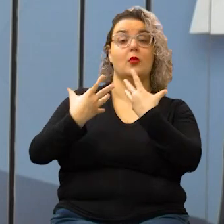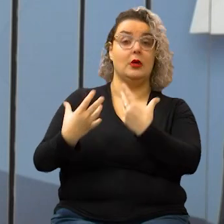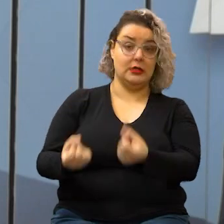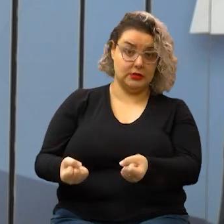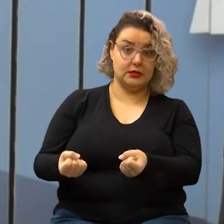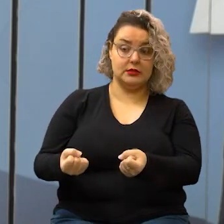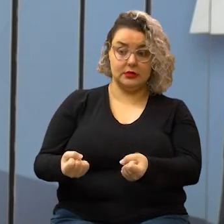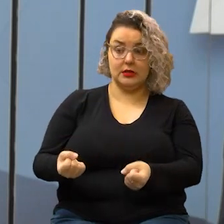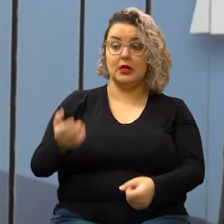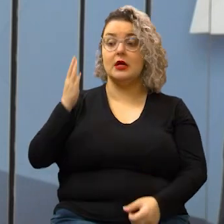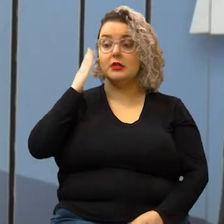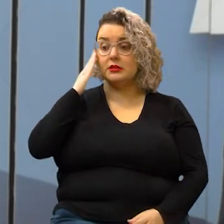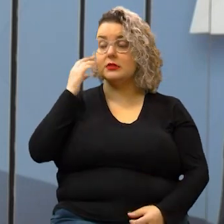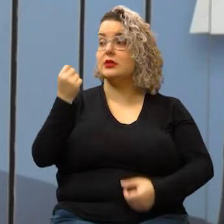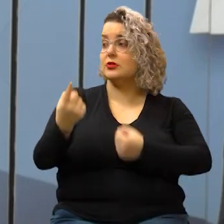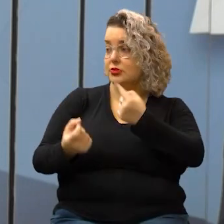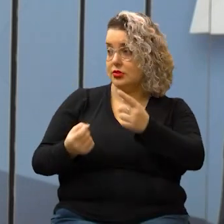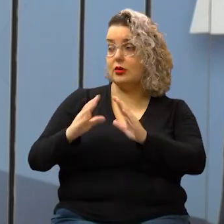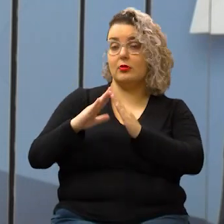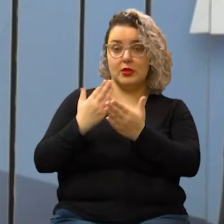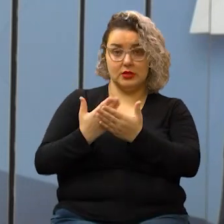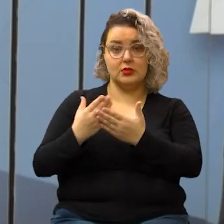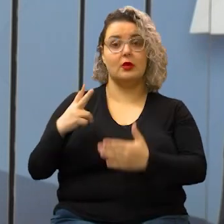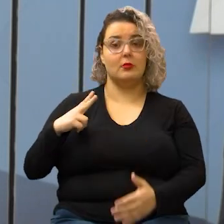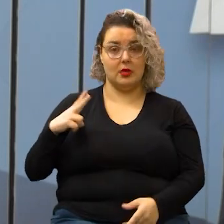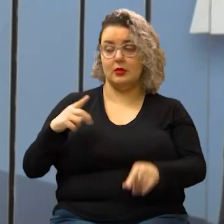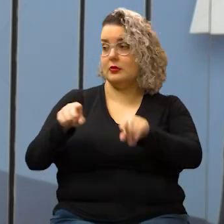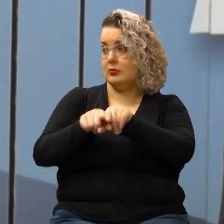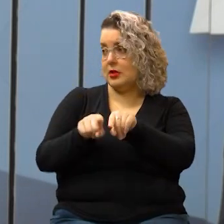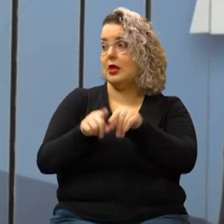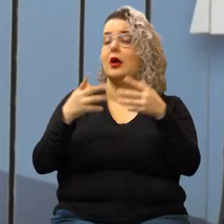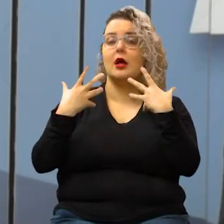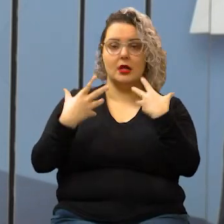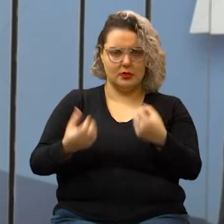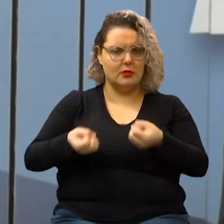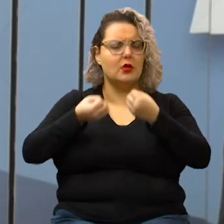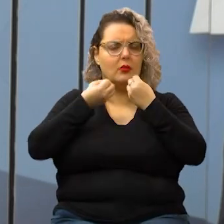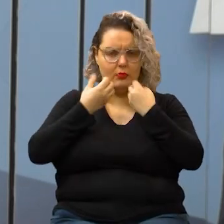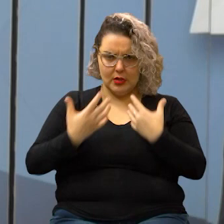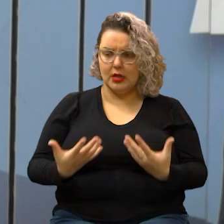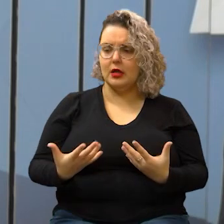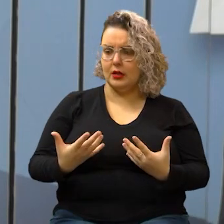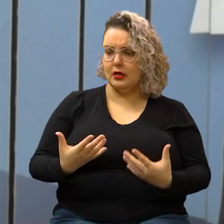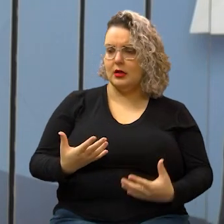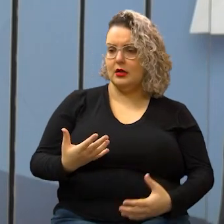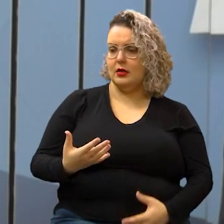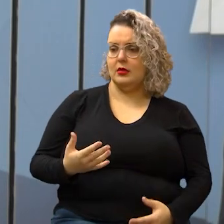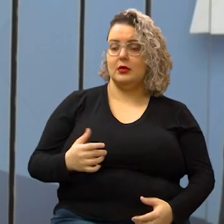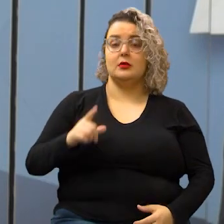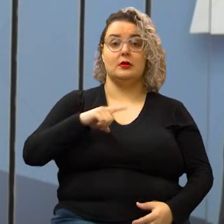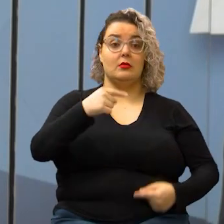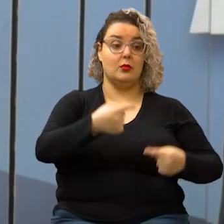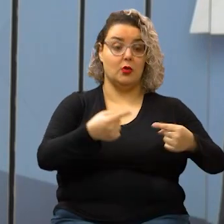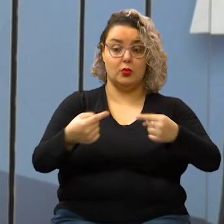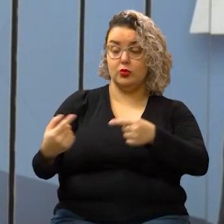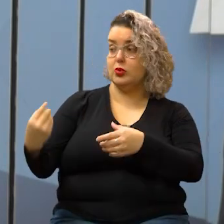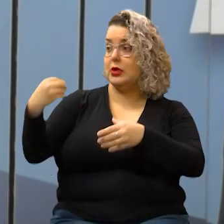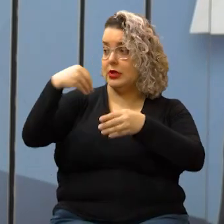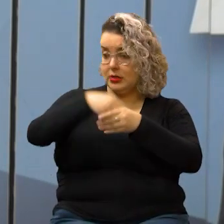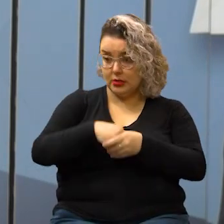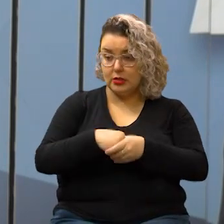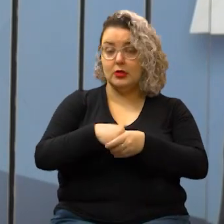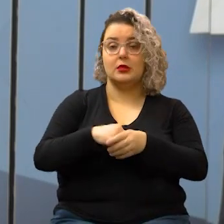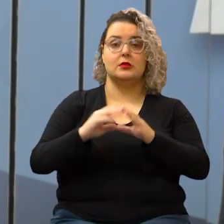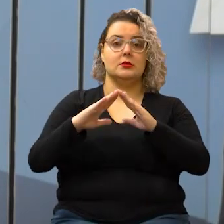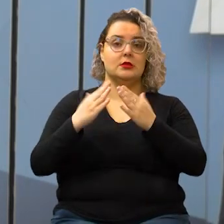sei também de algumas escolas particulares que também receberam muito bem, inclusive isso gerou uma discussão no seio da